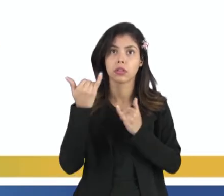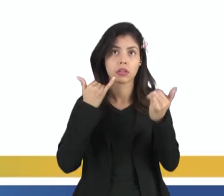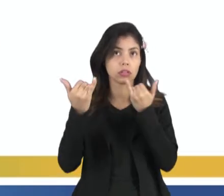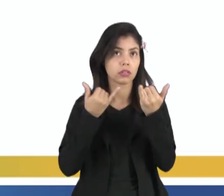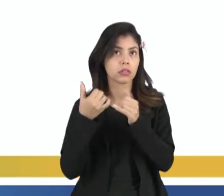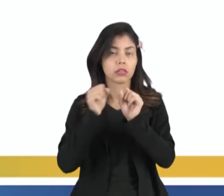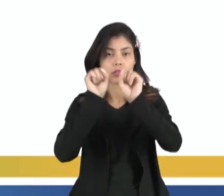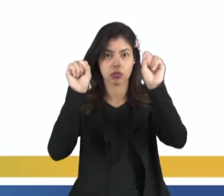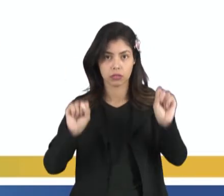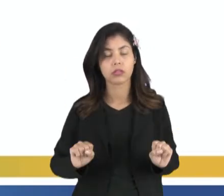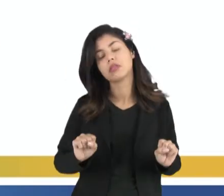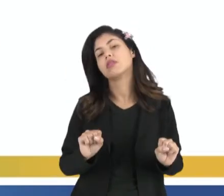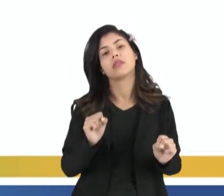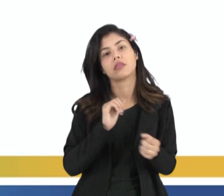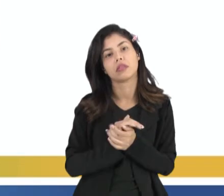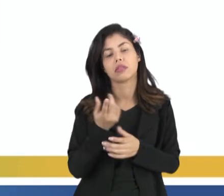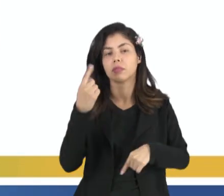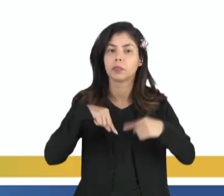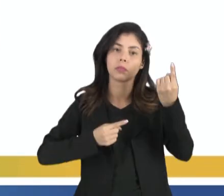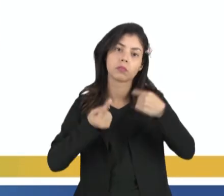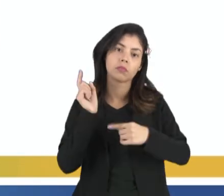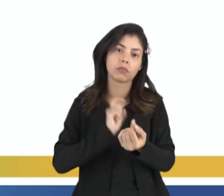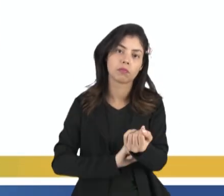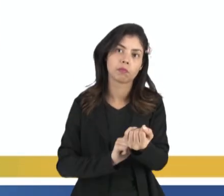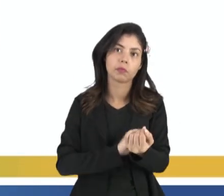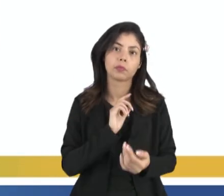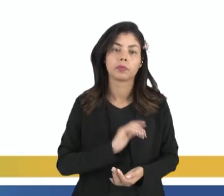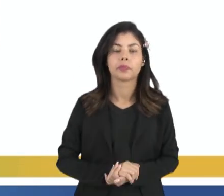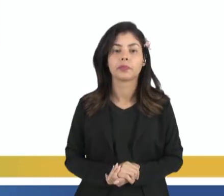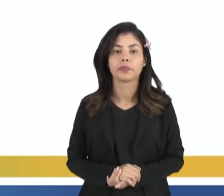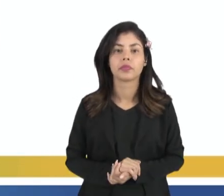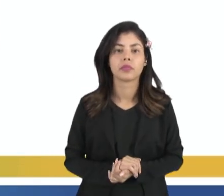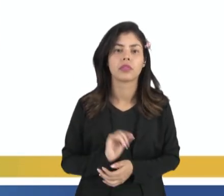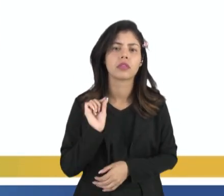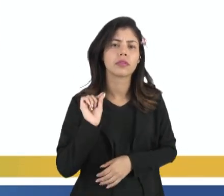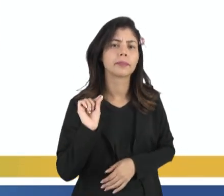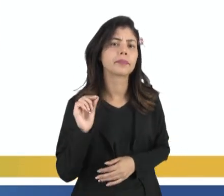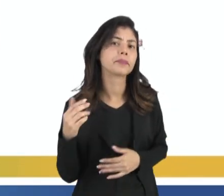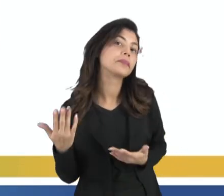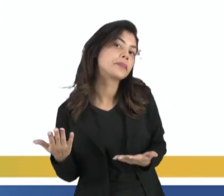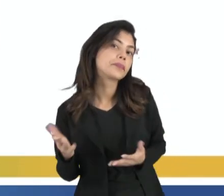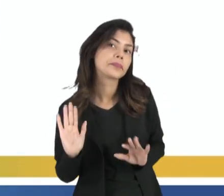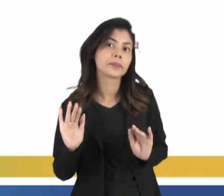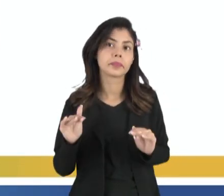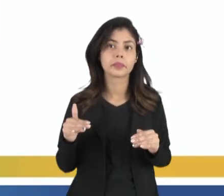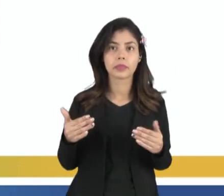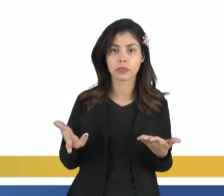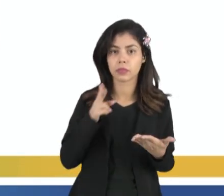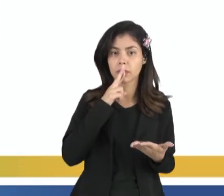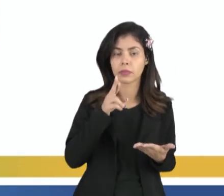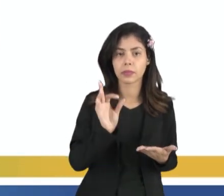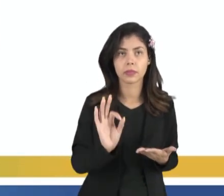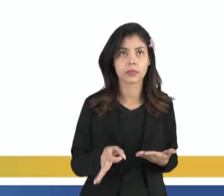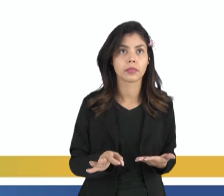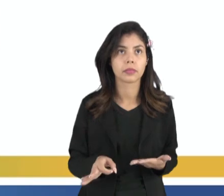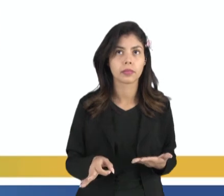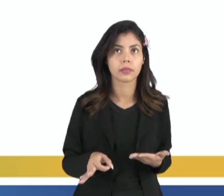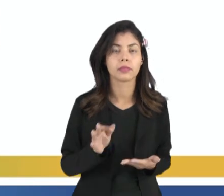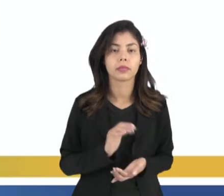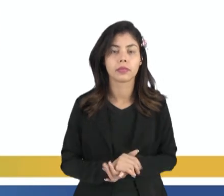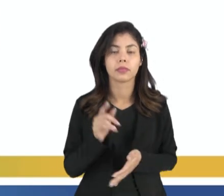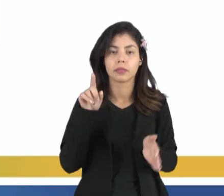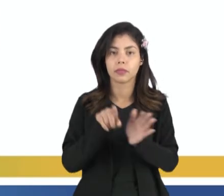transportadas informações do sistema nervoso? E aí, gente, Quais são as respostas corretas